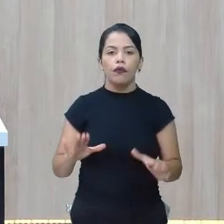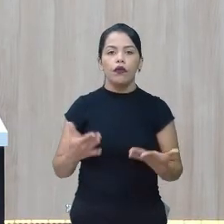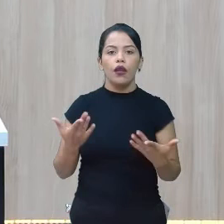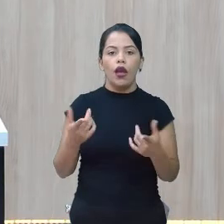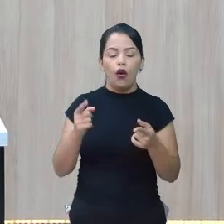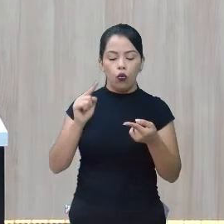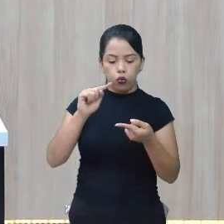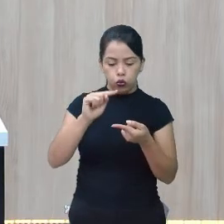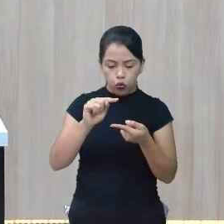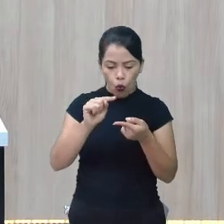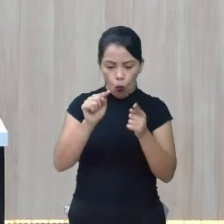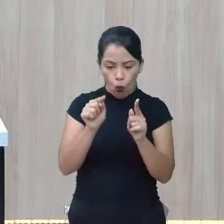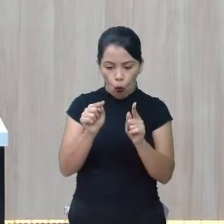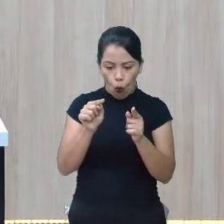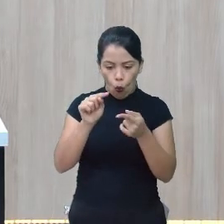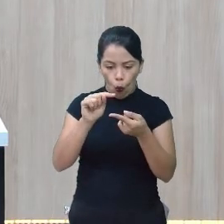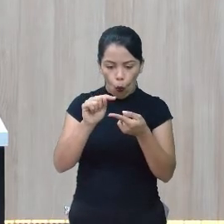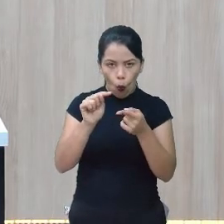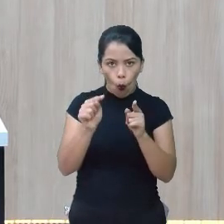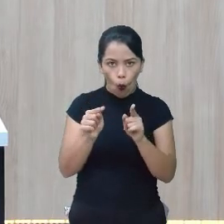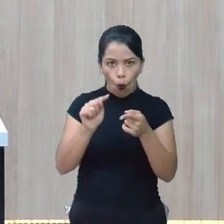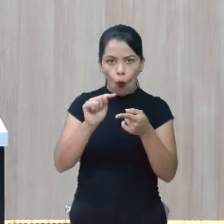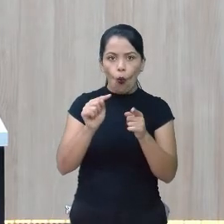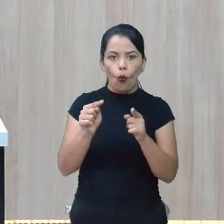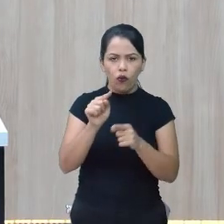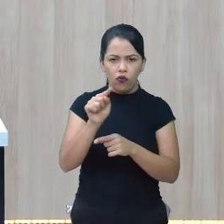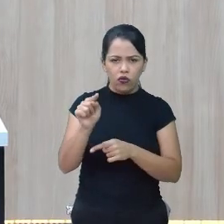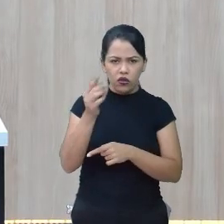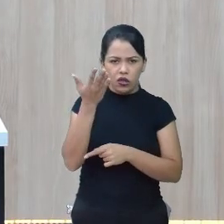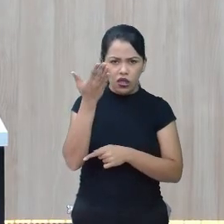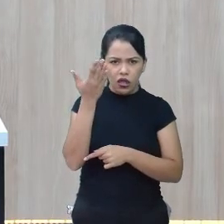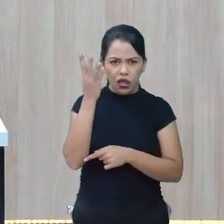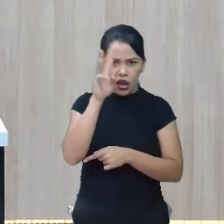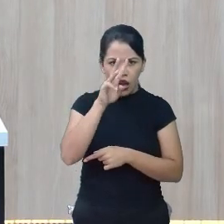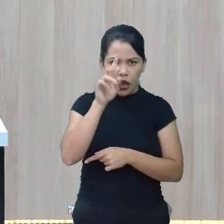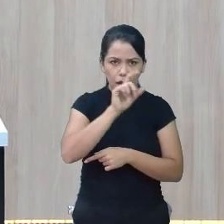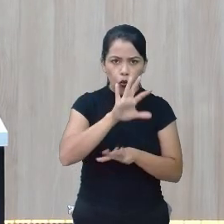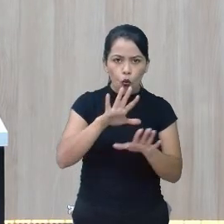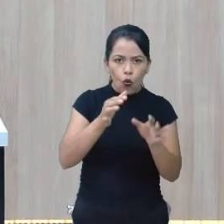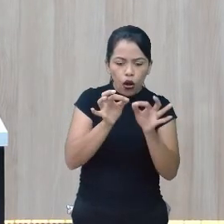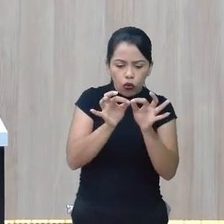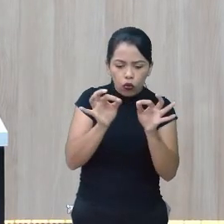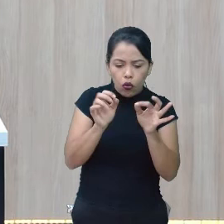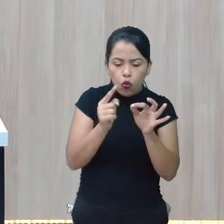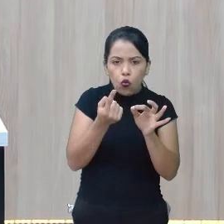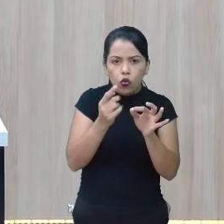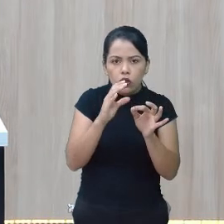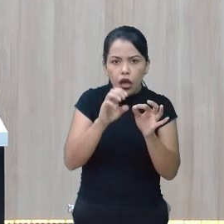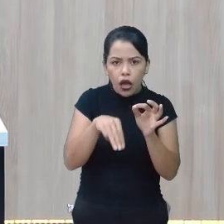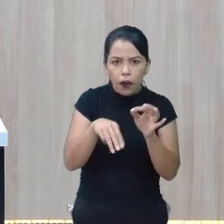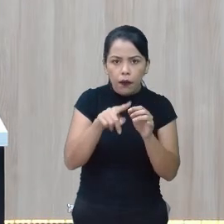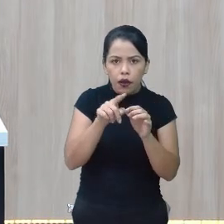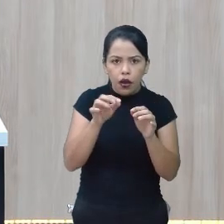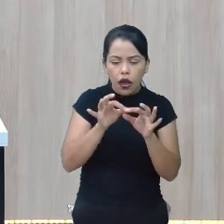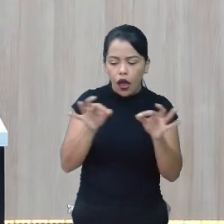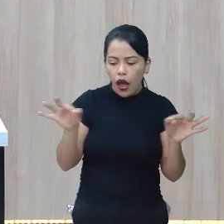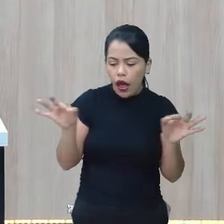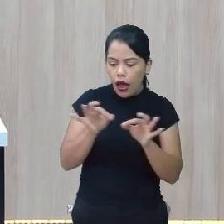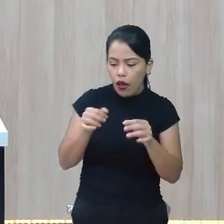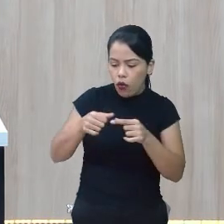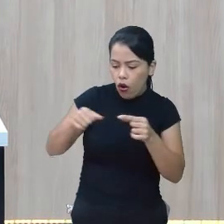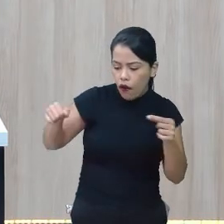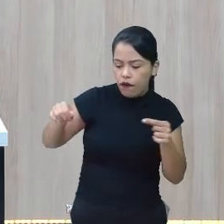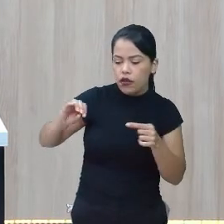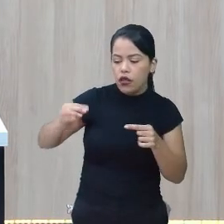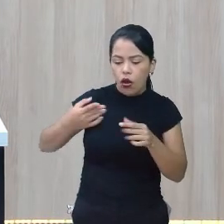cubinho bem pequenininho, né? Você lembra aí de 1 centímetro? Você está com a sua régua? Pegou aí sua trena